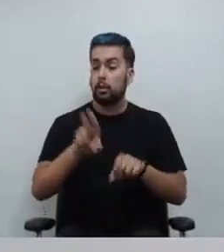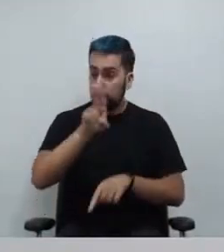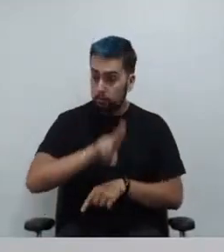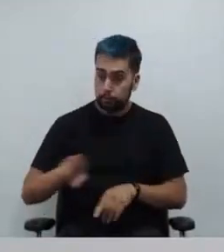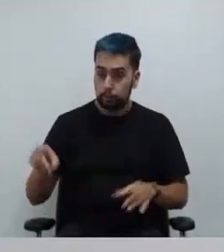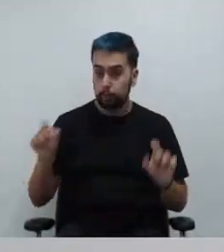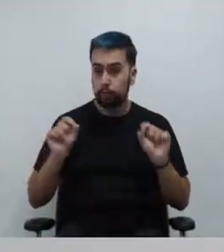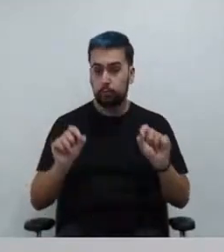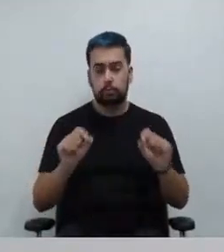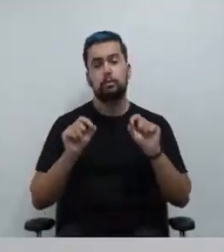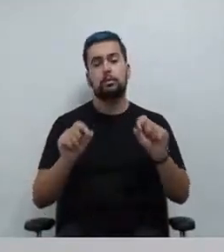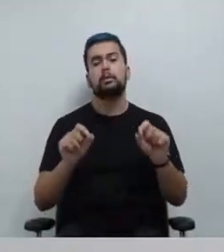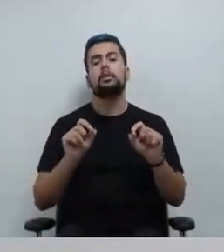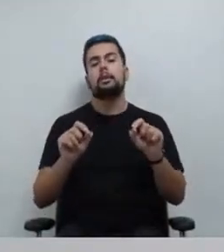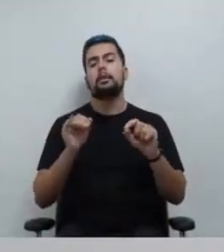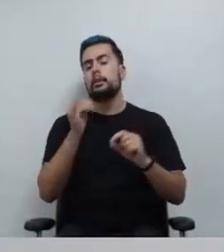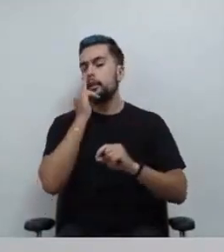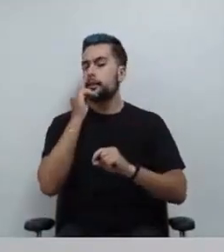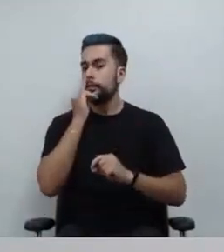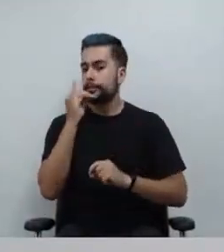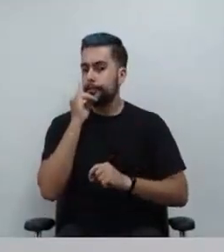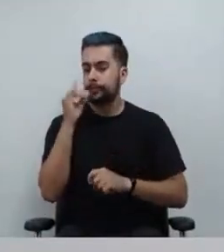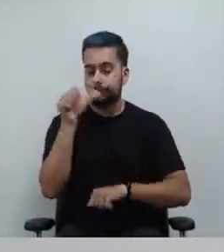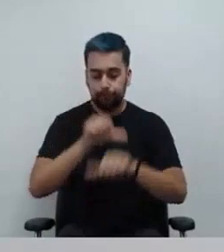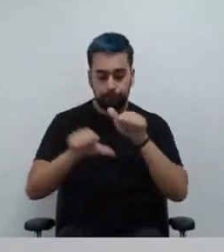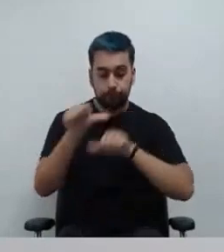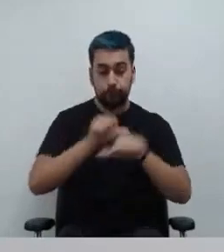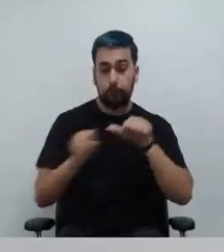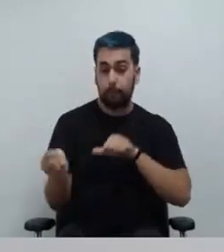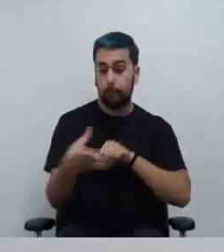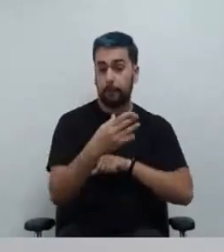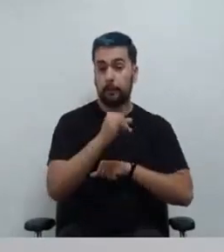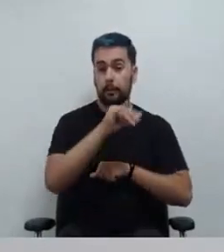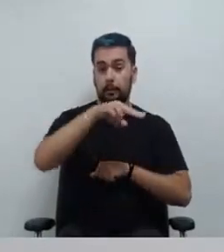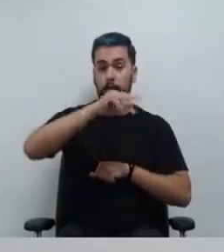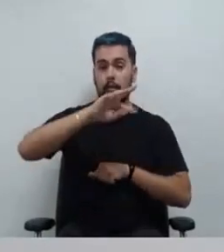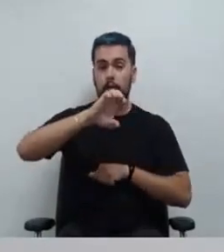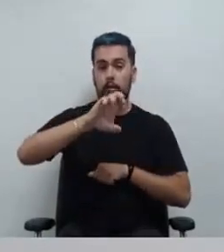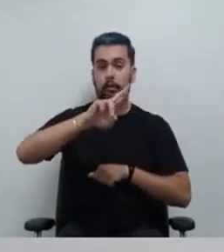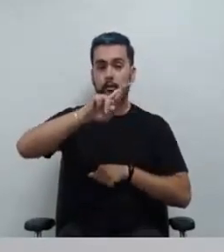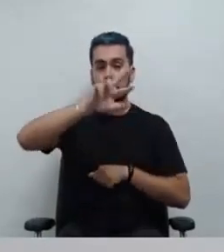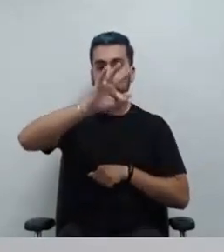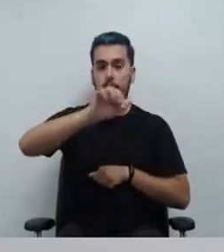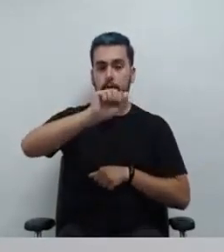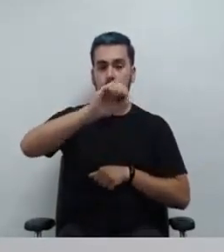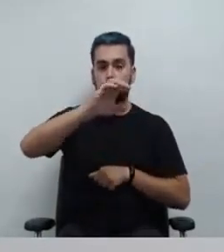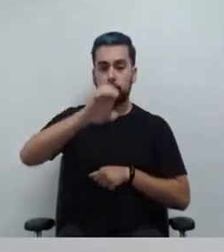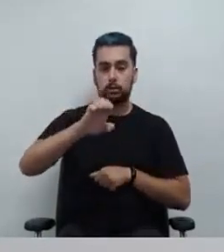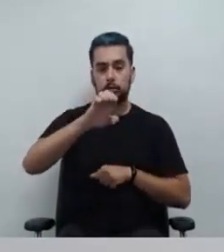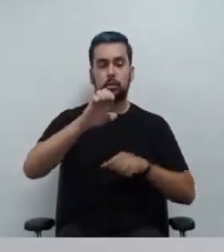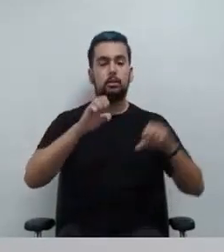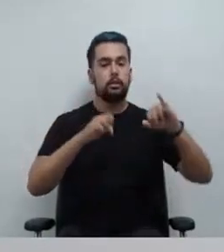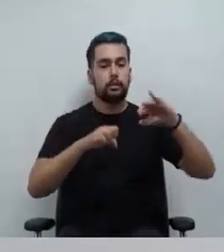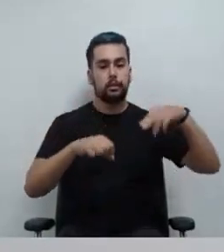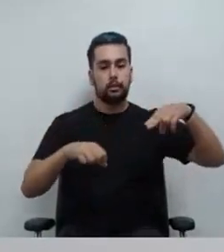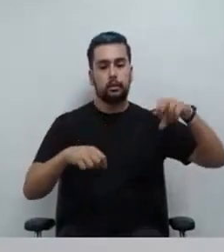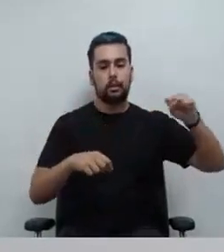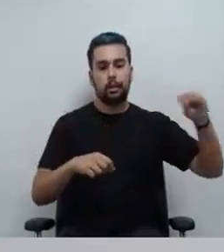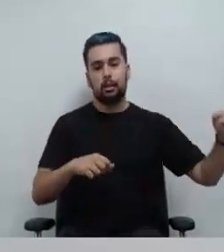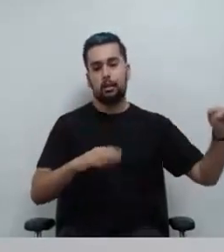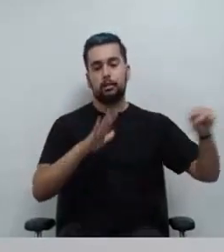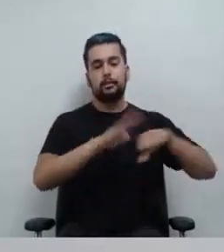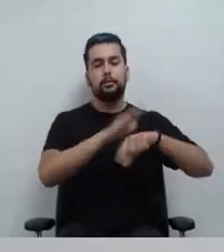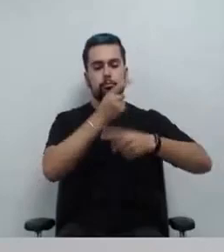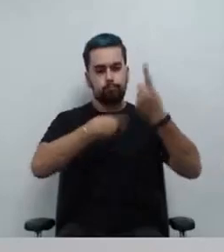houve uma remodelagem ali dessa interface ali do INSS, e foi feito um